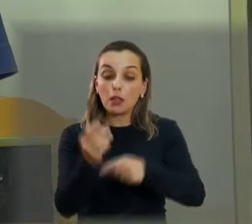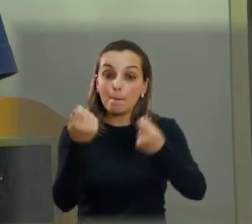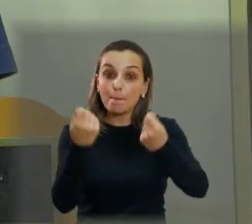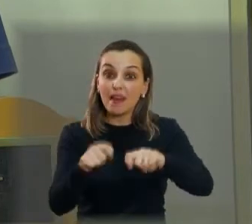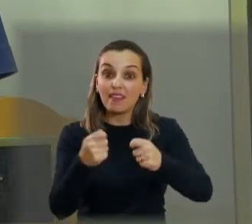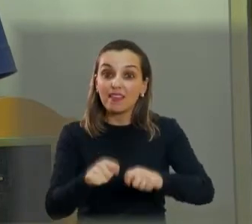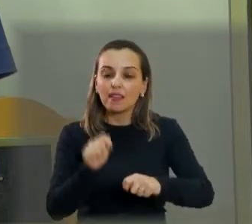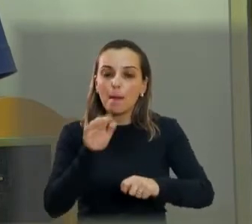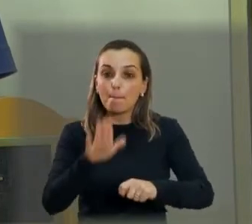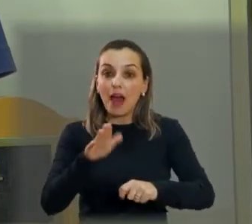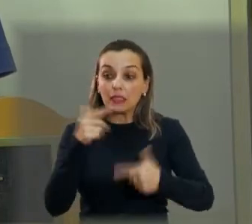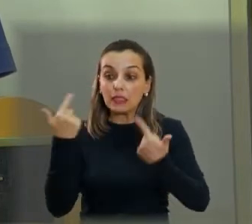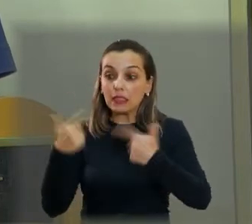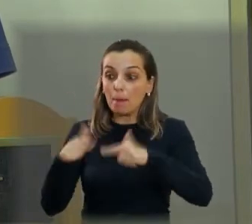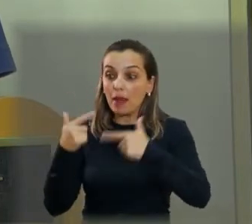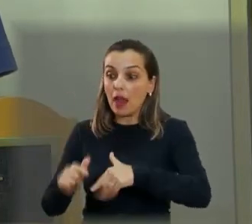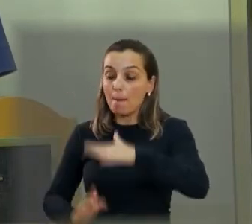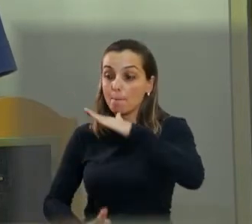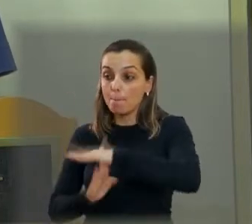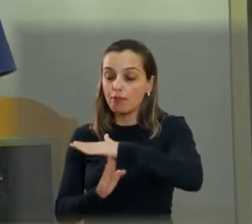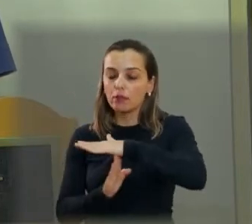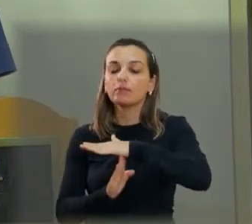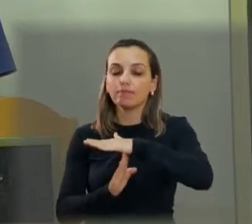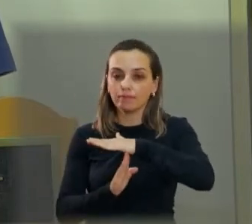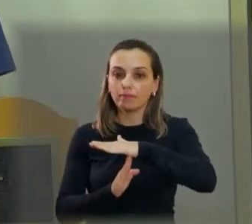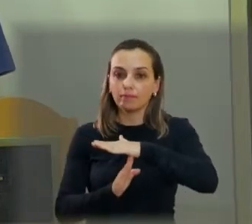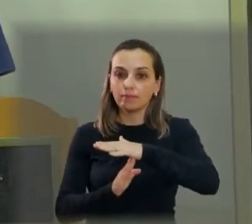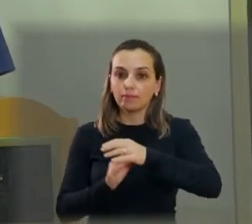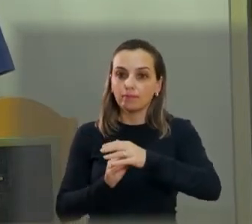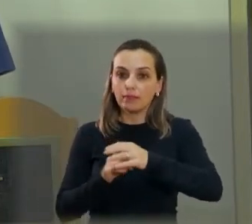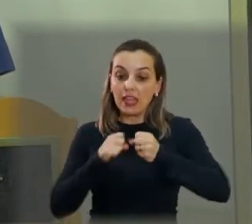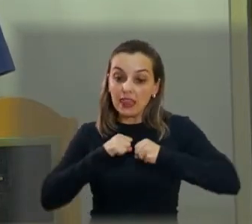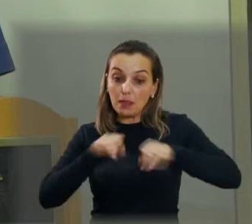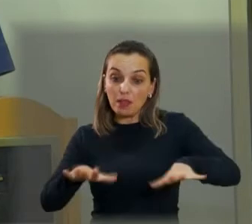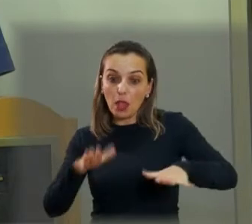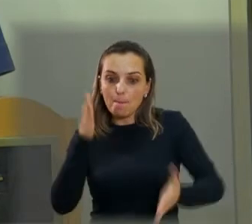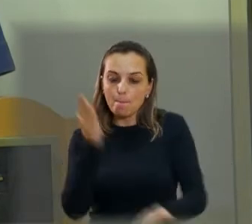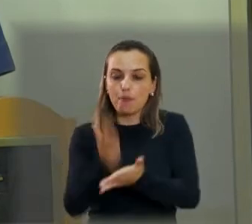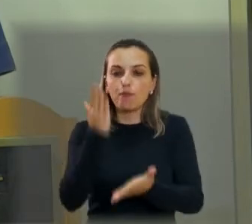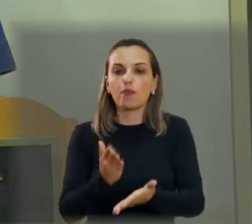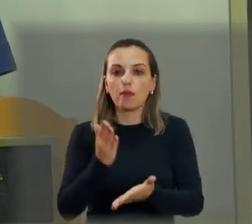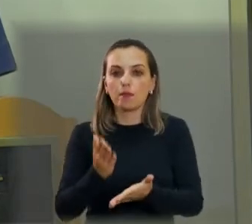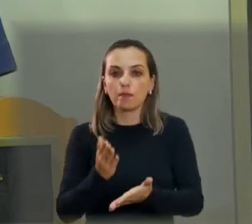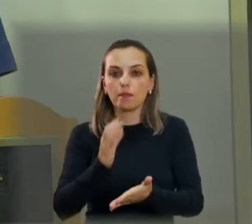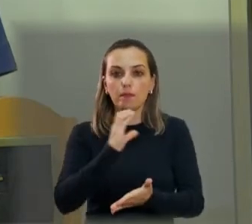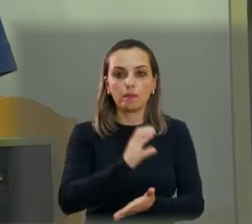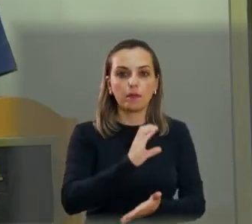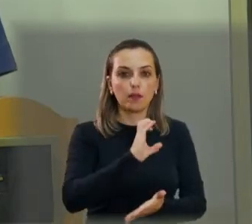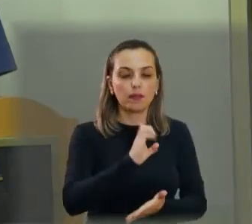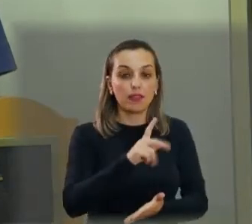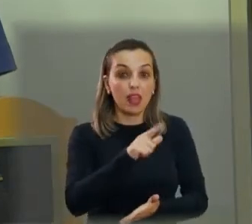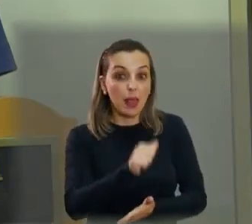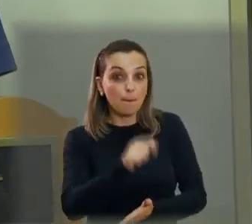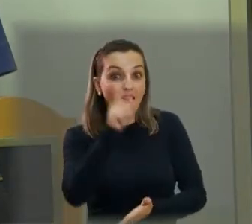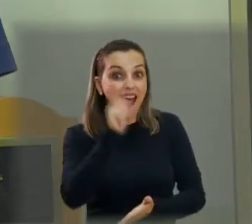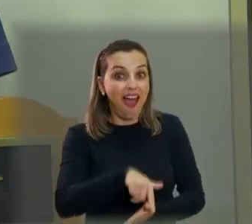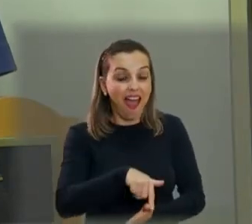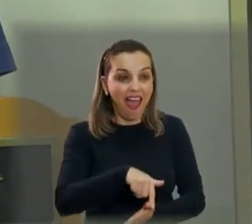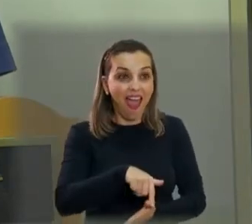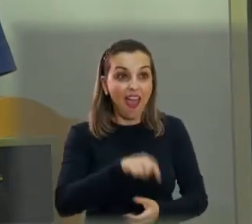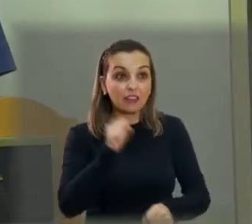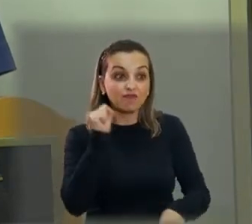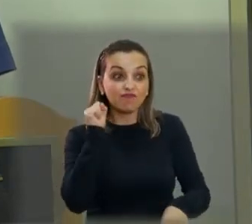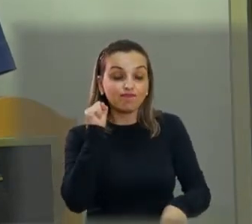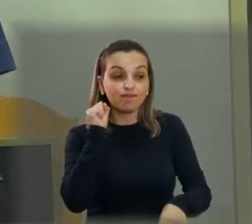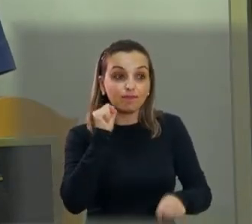para interromper a transmissão. A nova cepa é mais transmissível, não é mais transmissível? Ela é mais virulenta